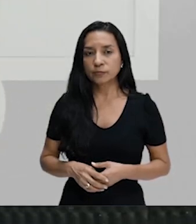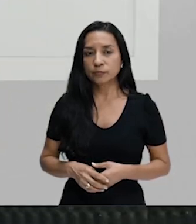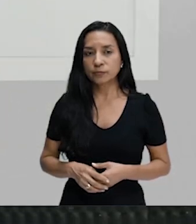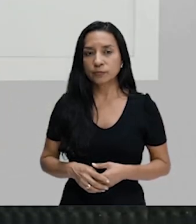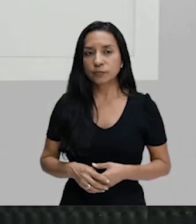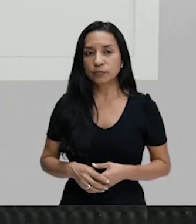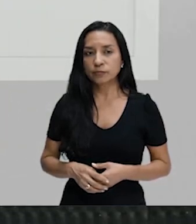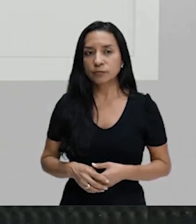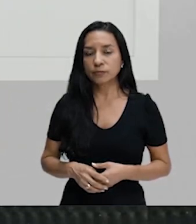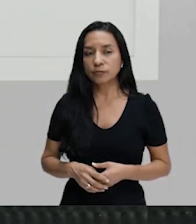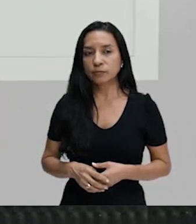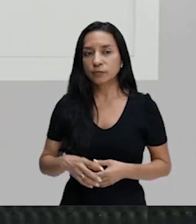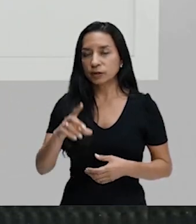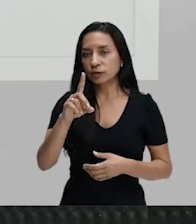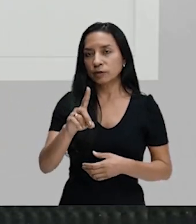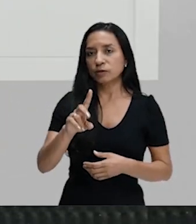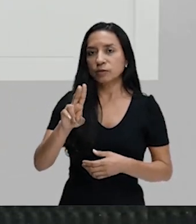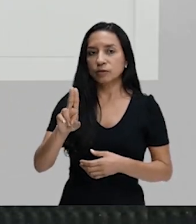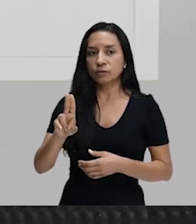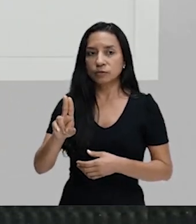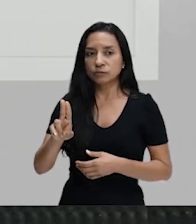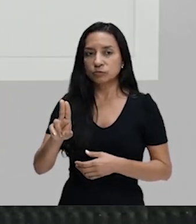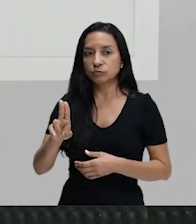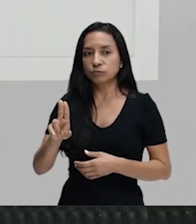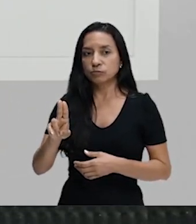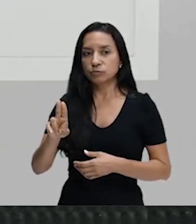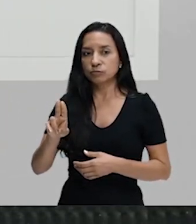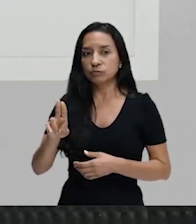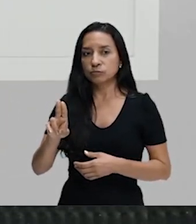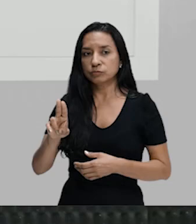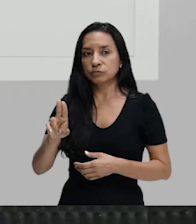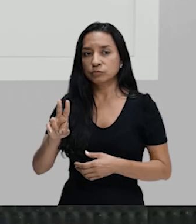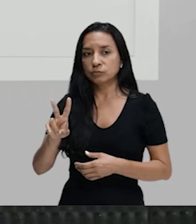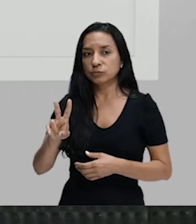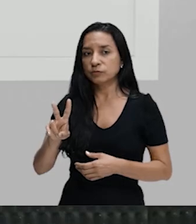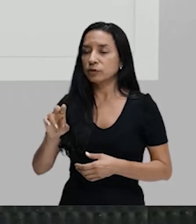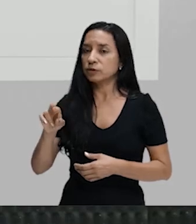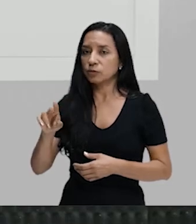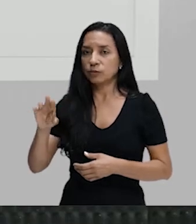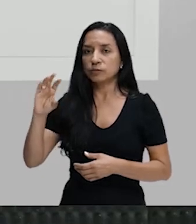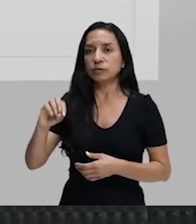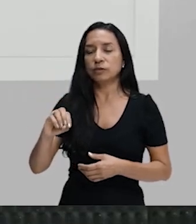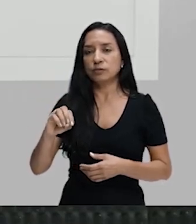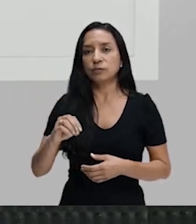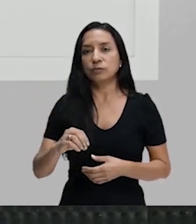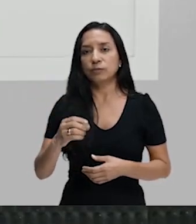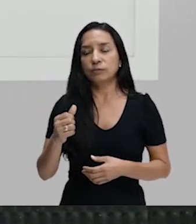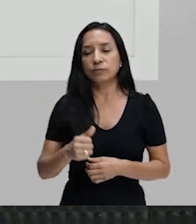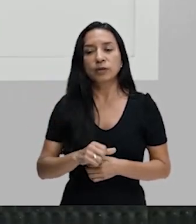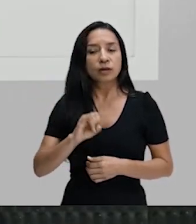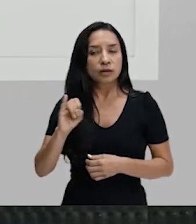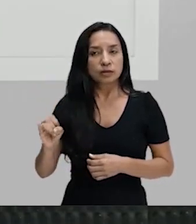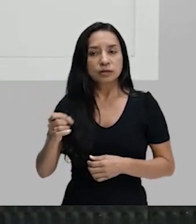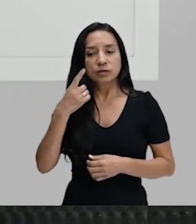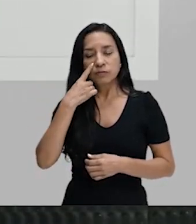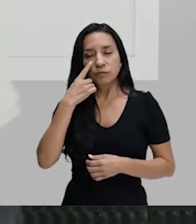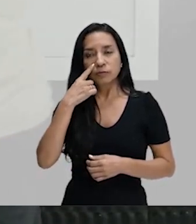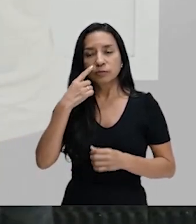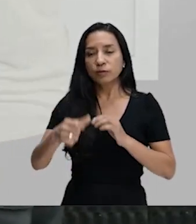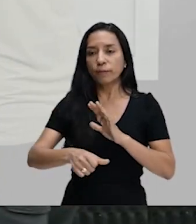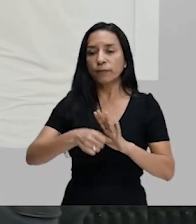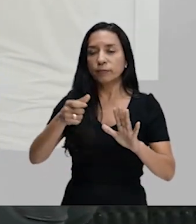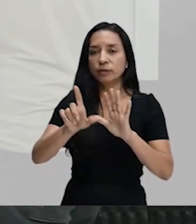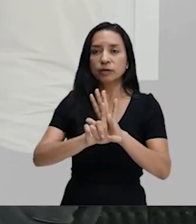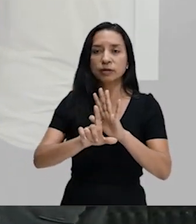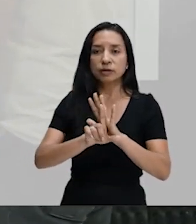Ok? Se a variação da energia interna é igual a zero, se nós pegarmos lá na primeira lei, né, nós vamos ver o